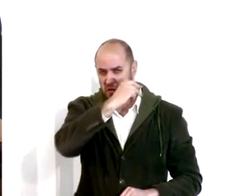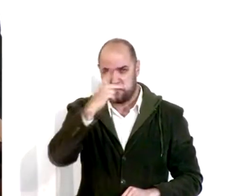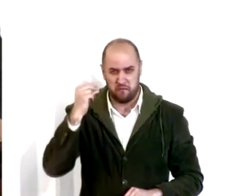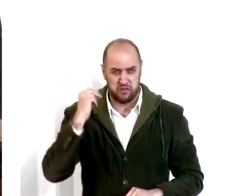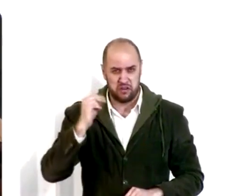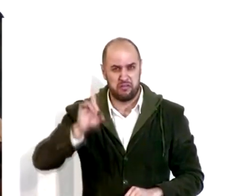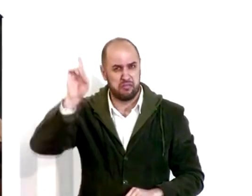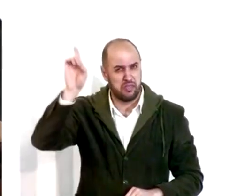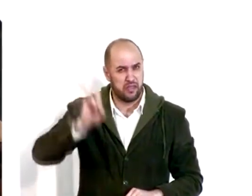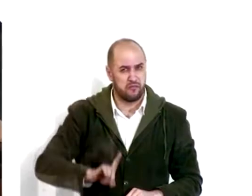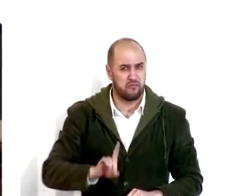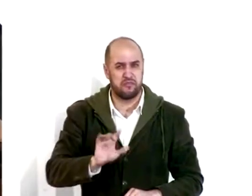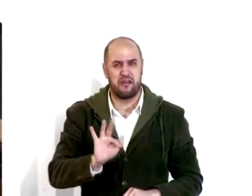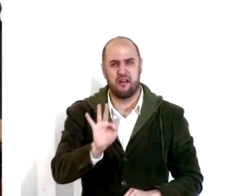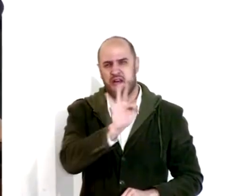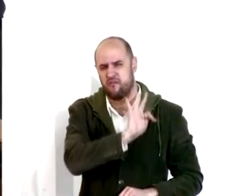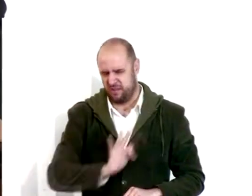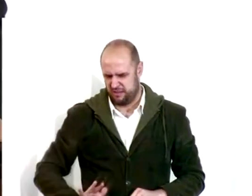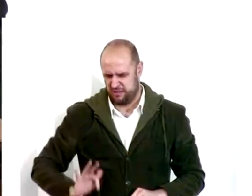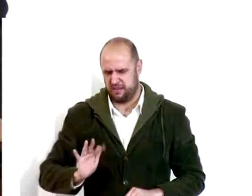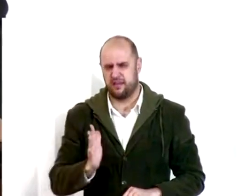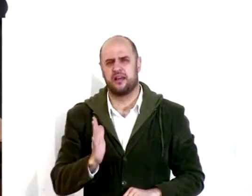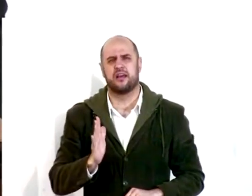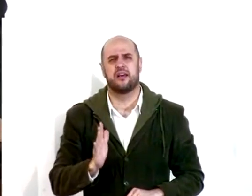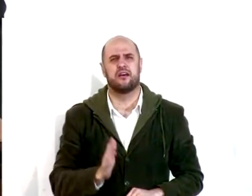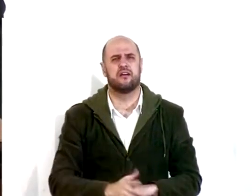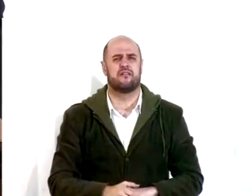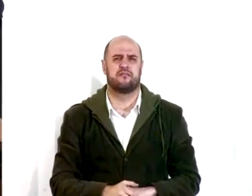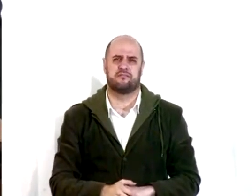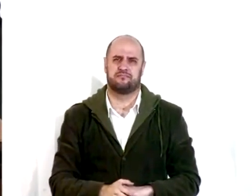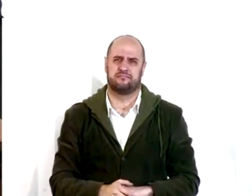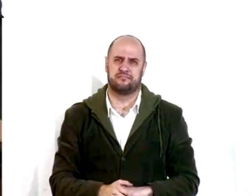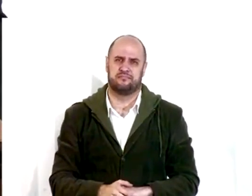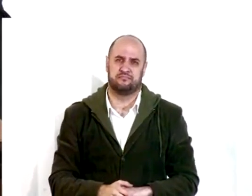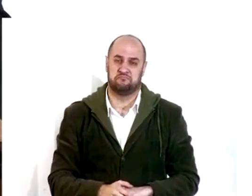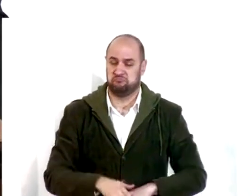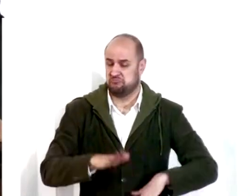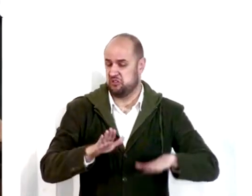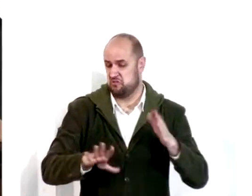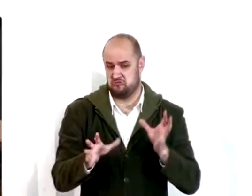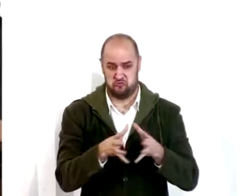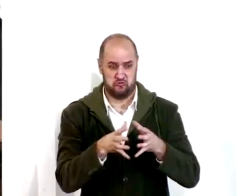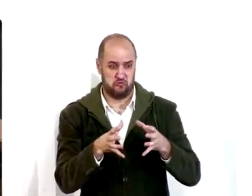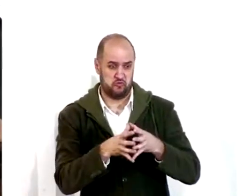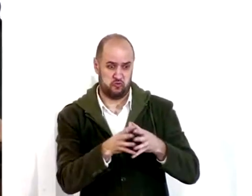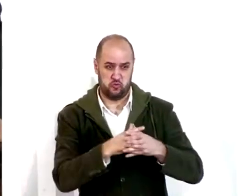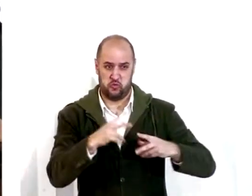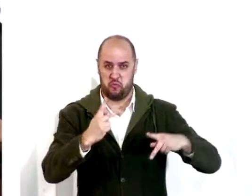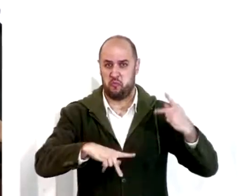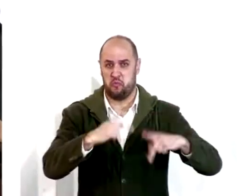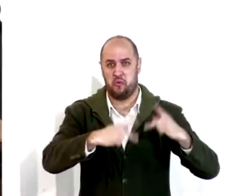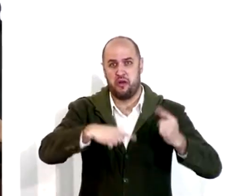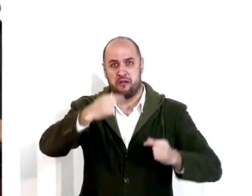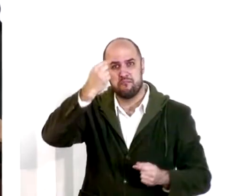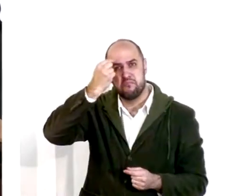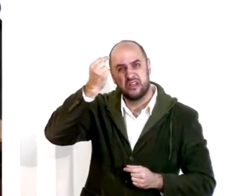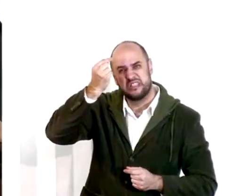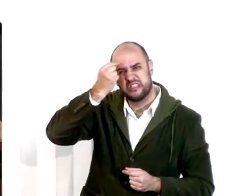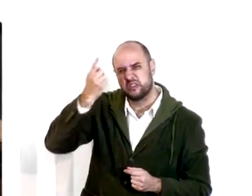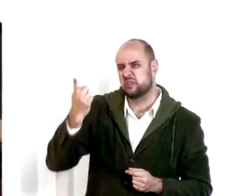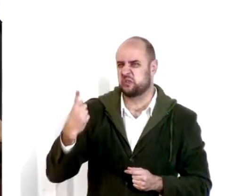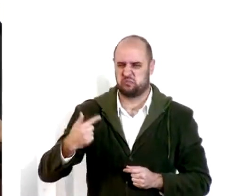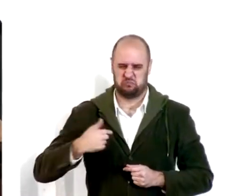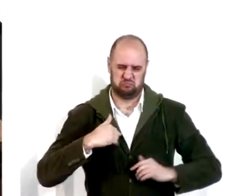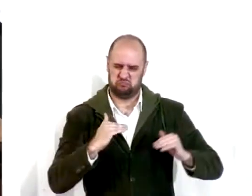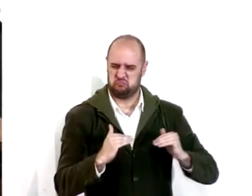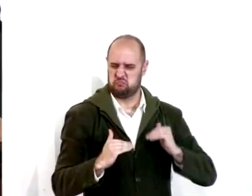estaduais, federais, senadores, talvez eles achem ou pensem que são